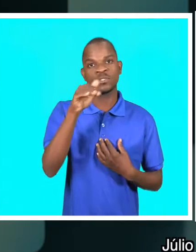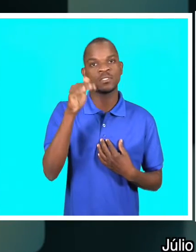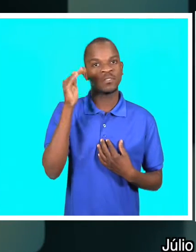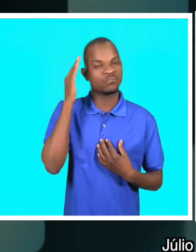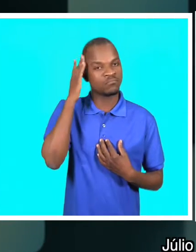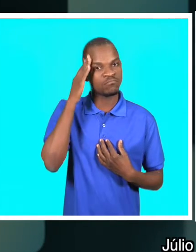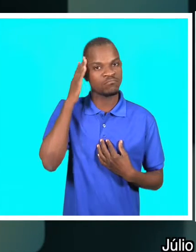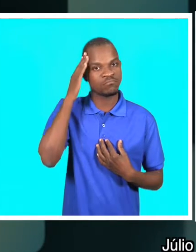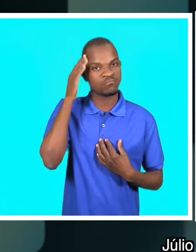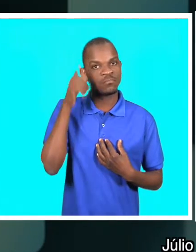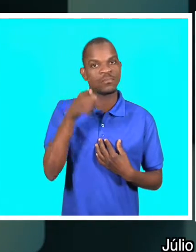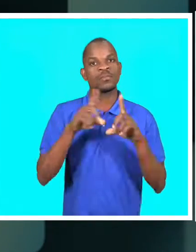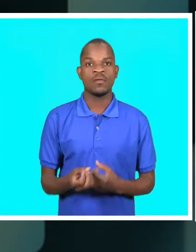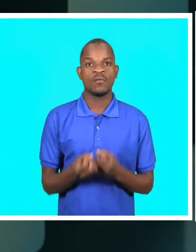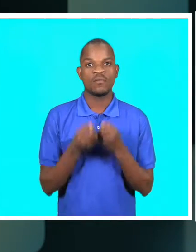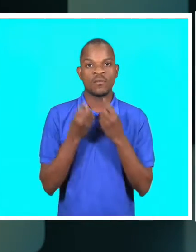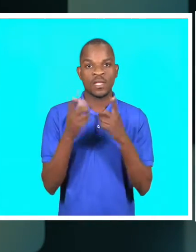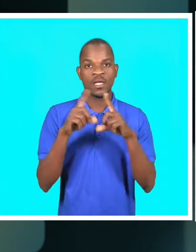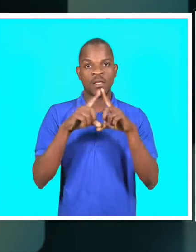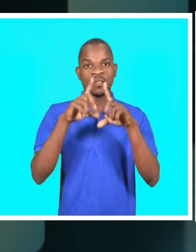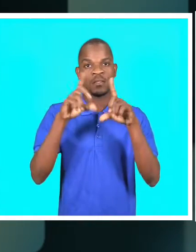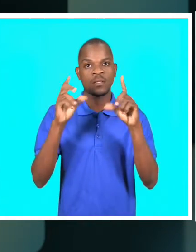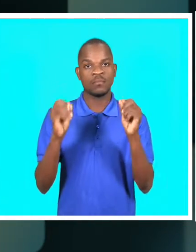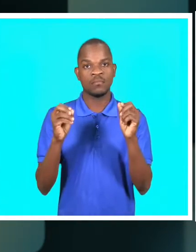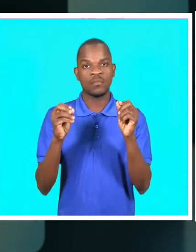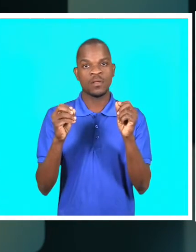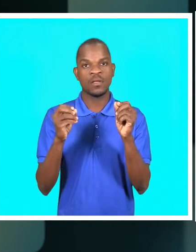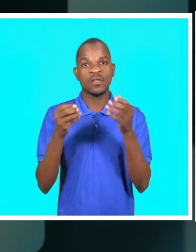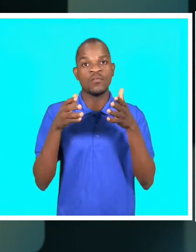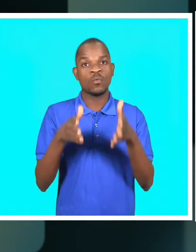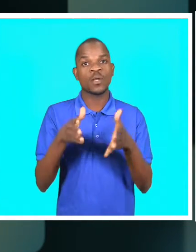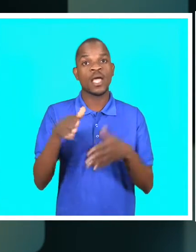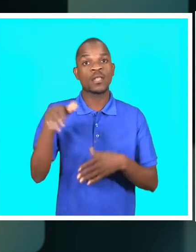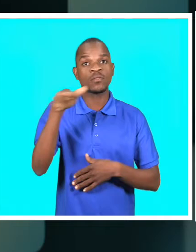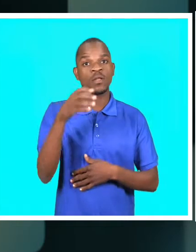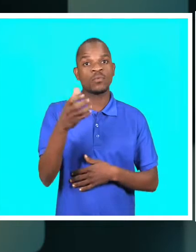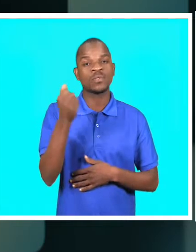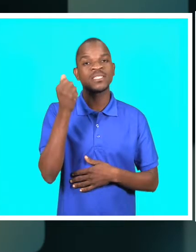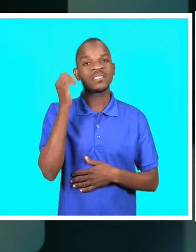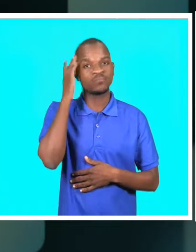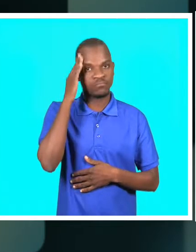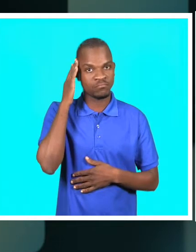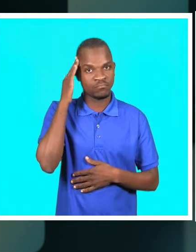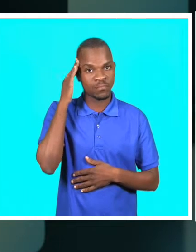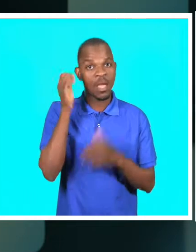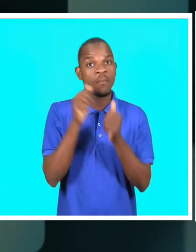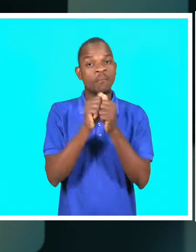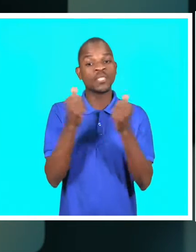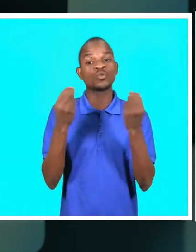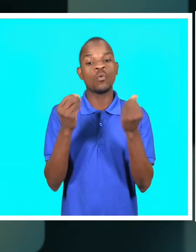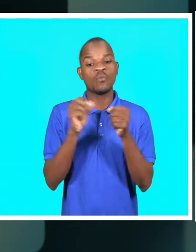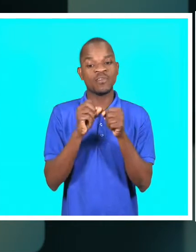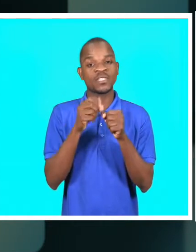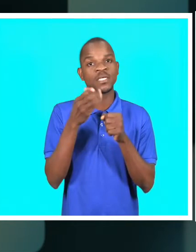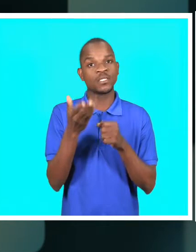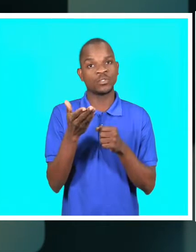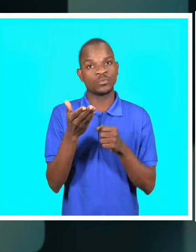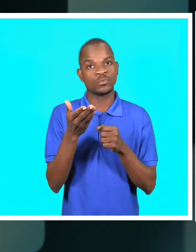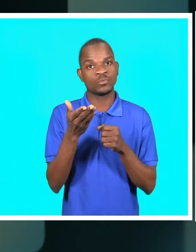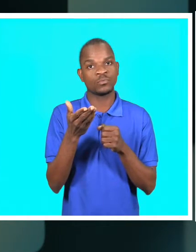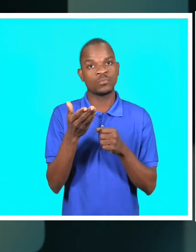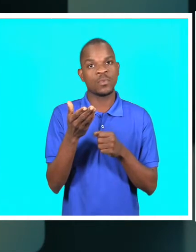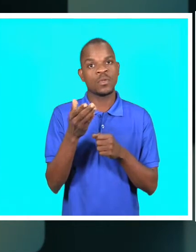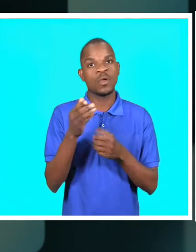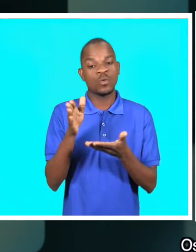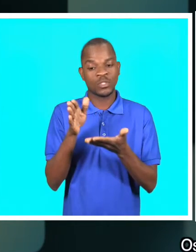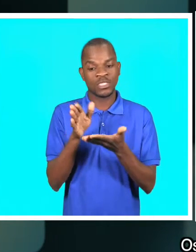discuta o assunto. abordar abordar esse tema de forma que a sociedade pudesse discutir. Mas como é que poderia fazer